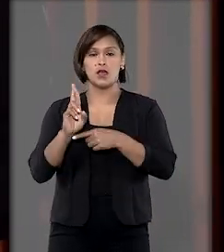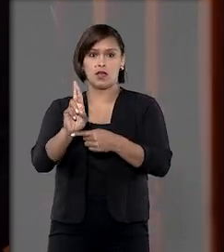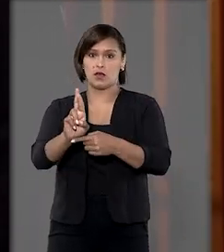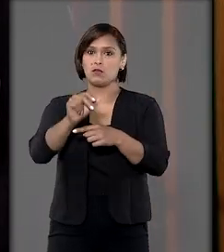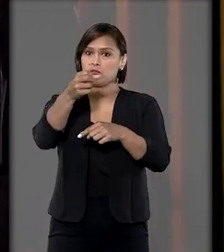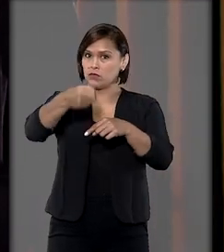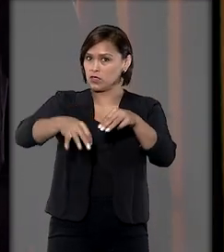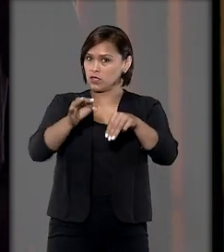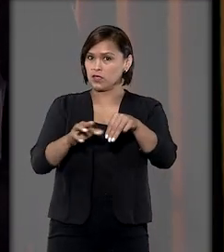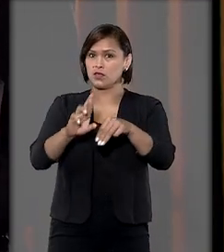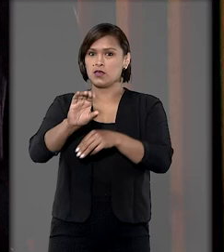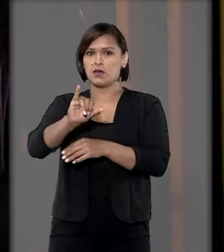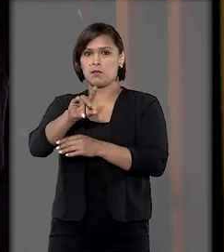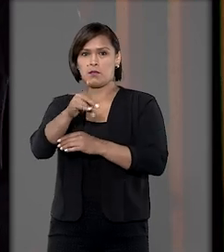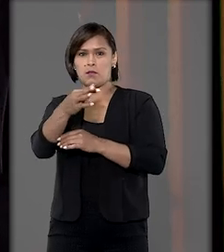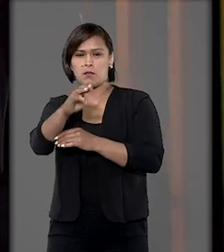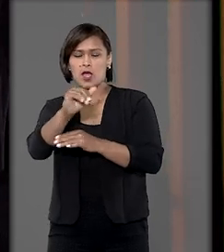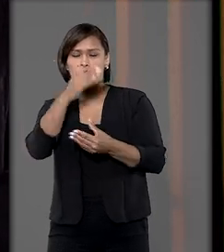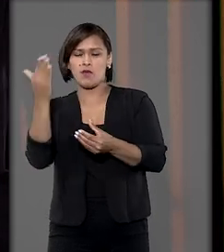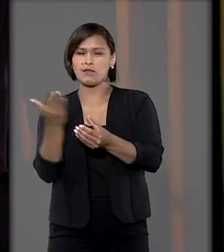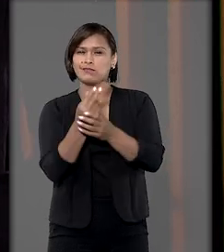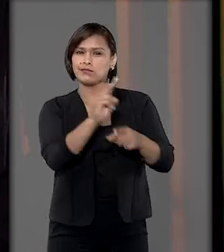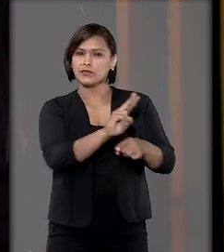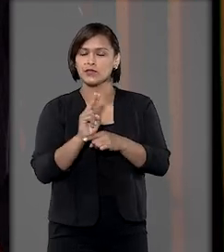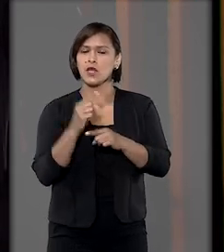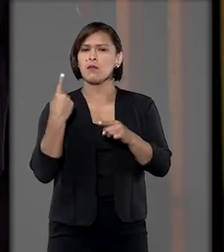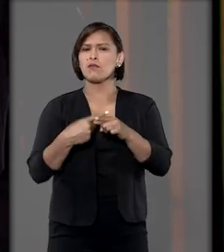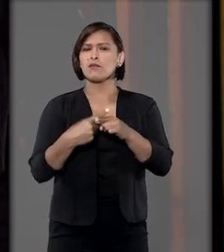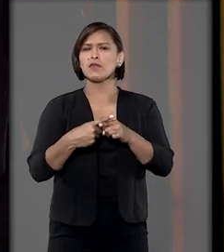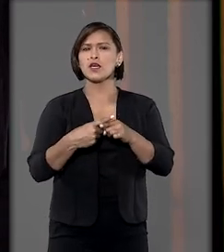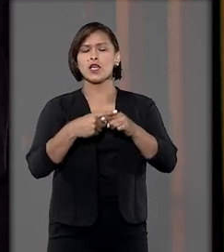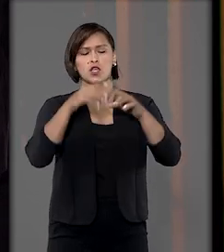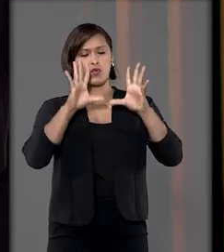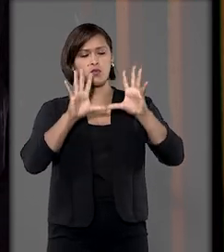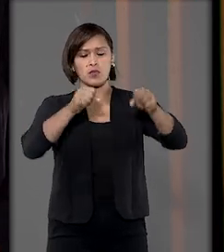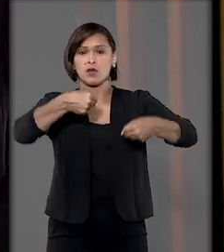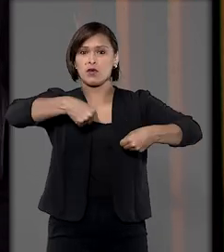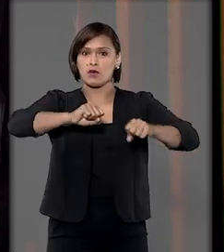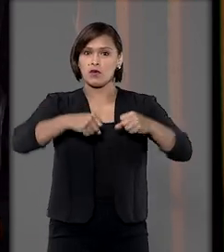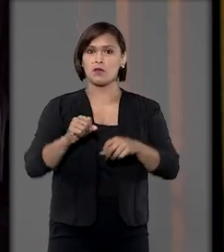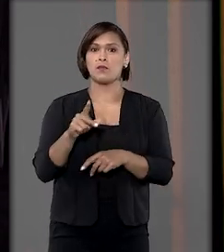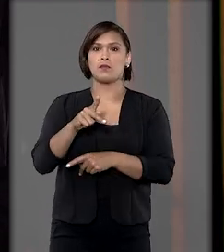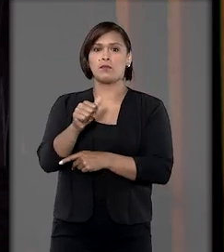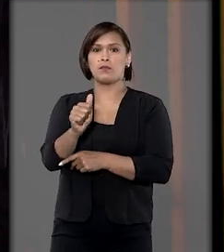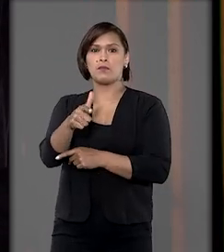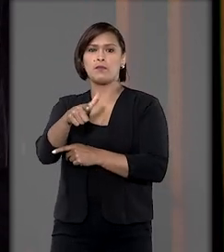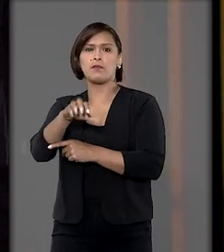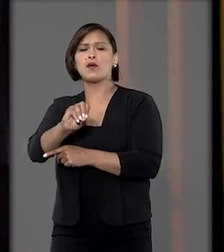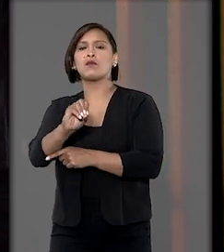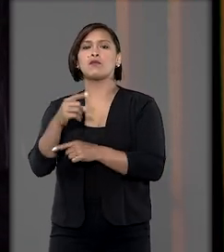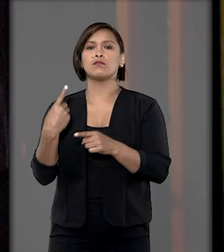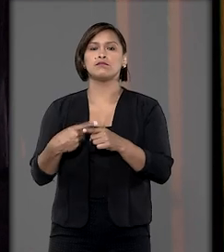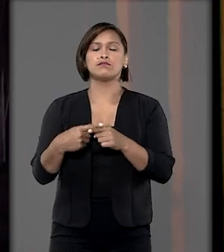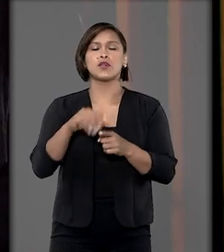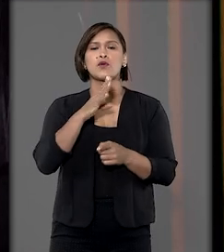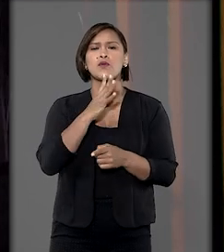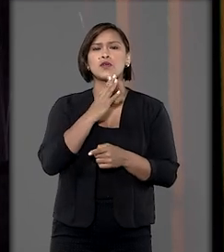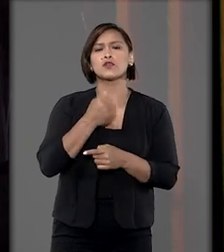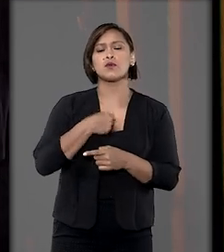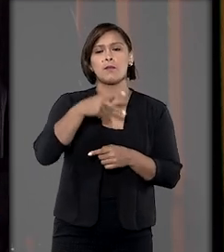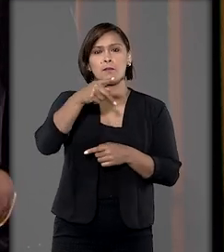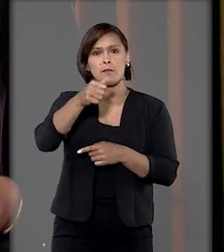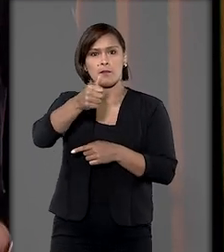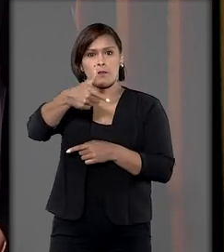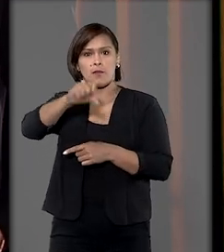ministro Ribeiro Dantas deferiu liminar em habeas corpus para revogar a prisão preventiva do motoboy Paulo Roberto da Silva Lima,